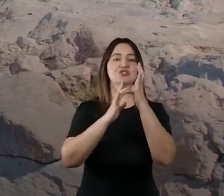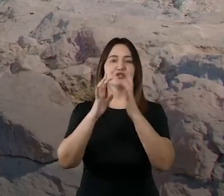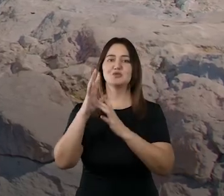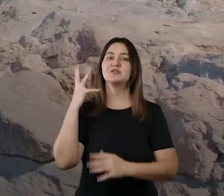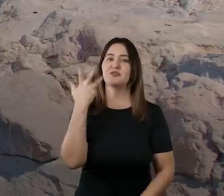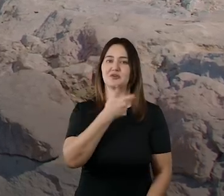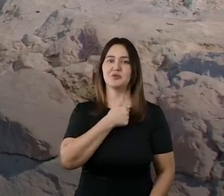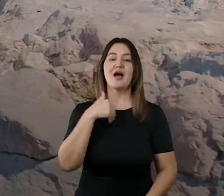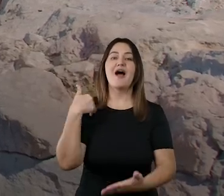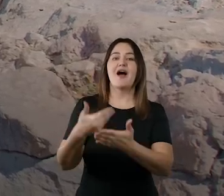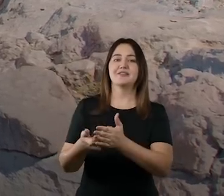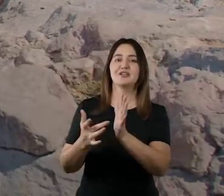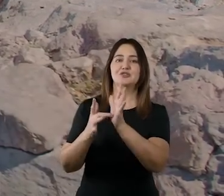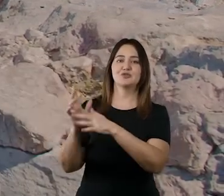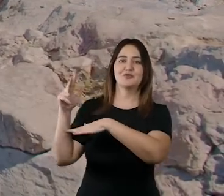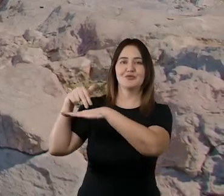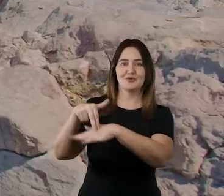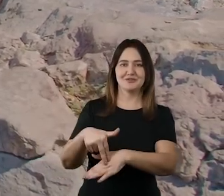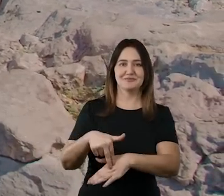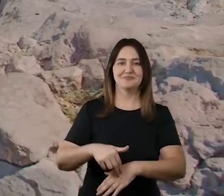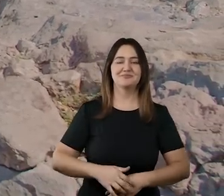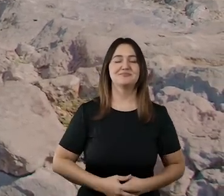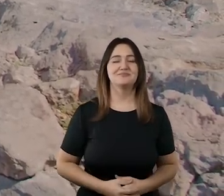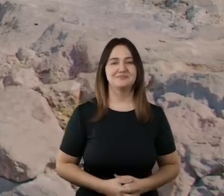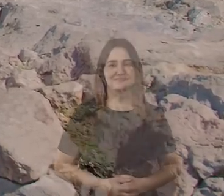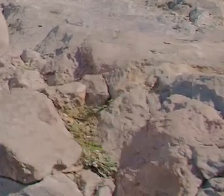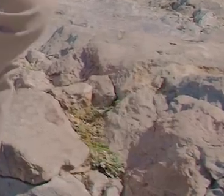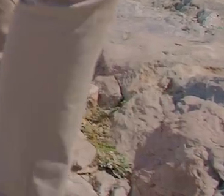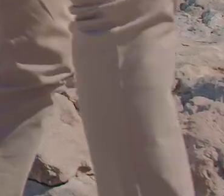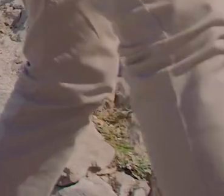segunda vinda de Cristo. Pense nisso.